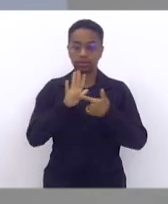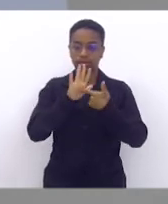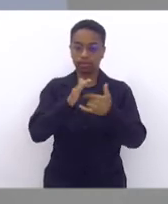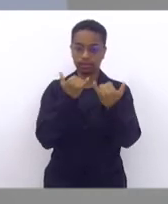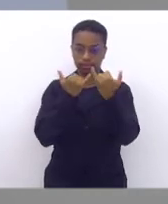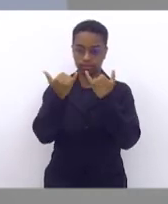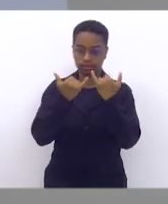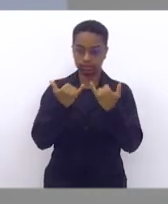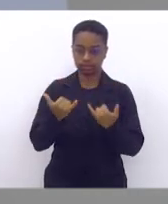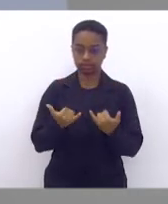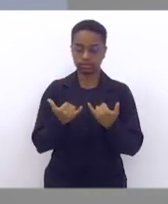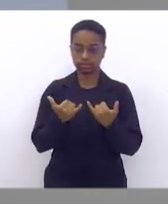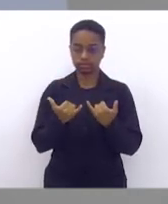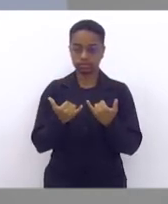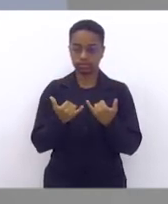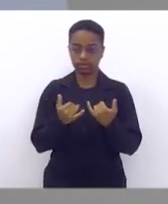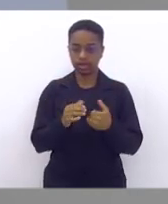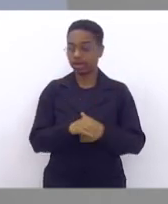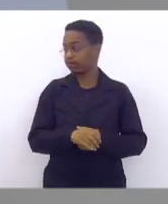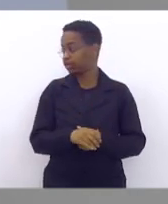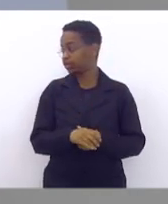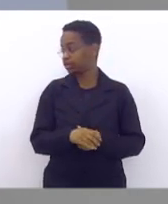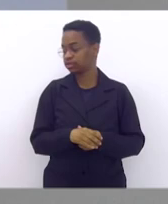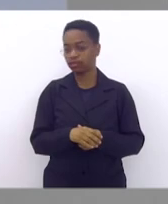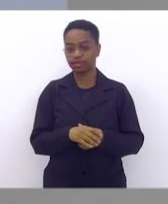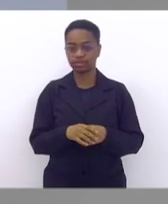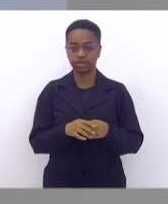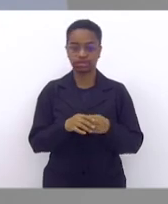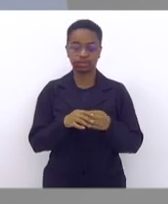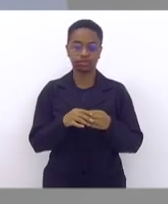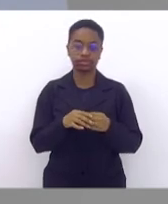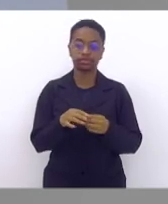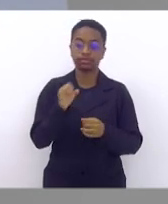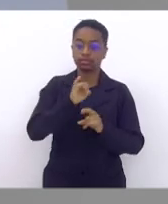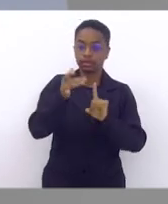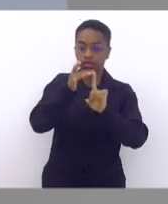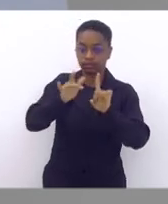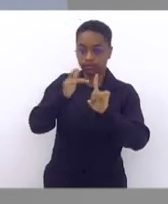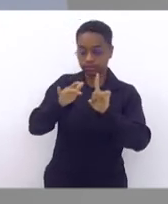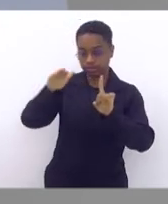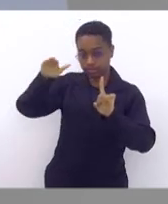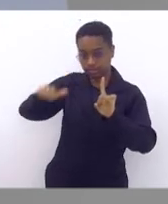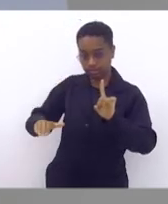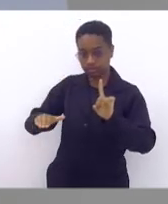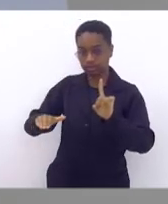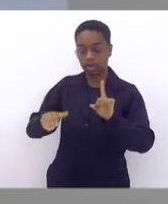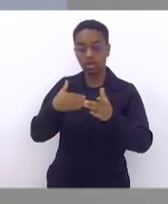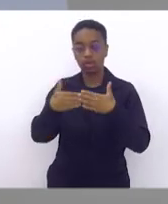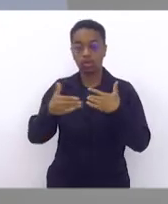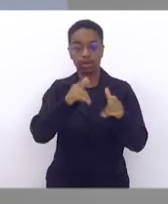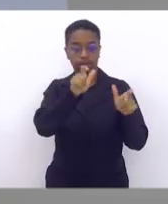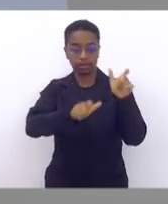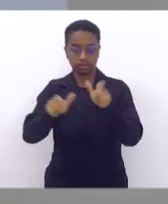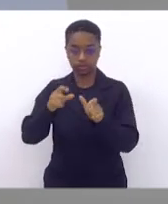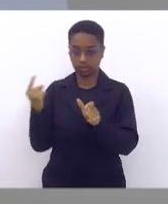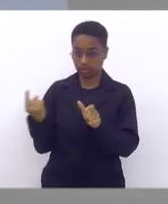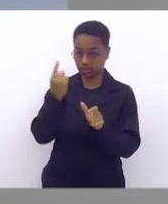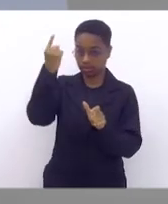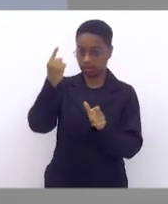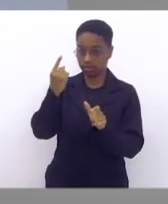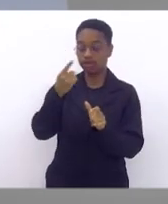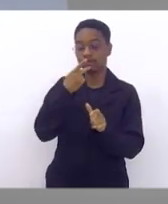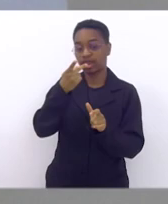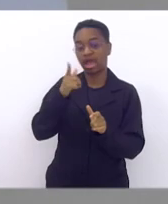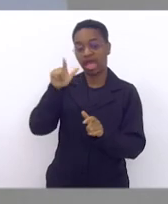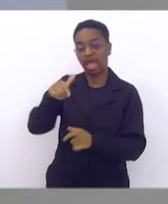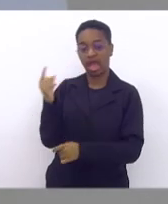informações... Tudo vai depender do referencial. Se a vítima é baixa, qualquer pessoa que seja mais alta que ela vai dizer que é